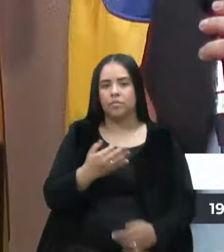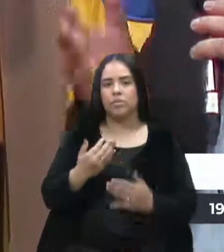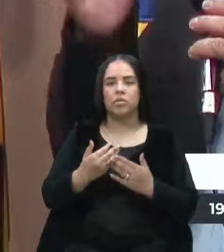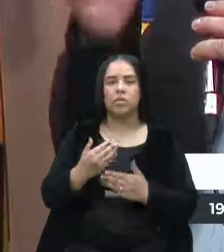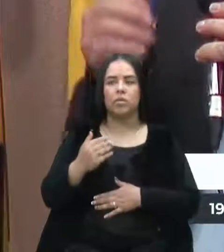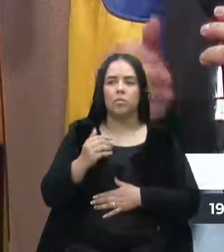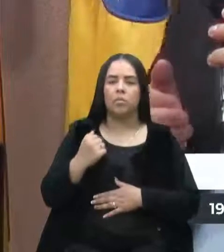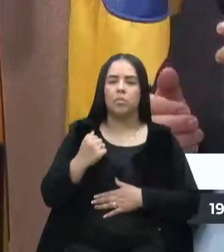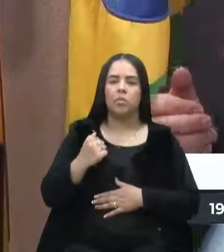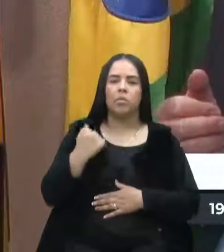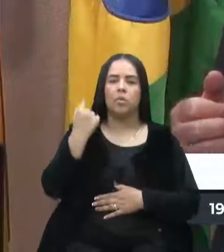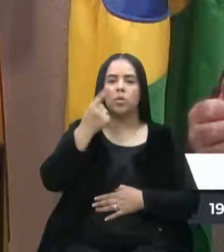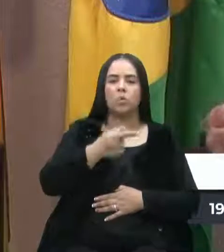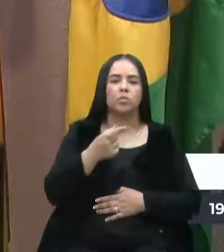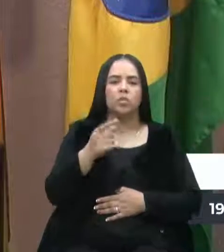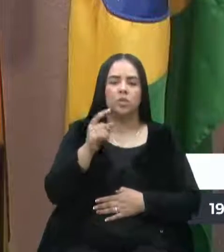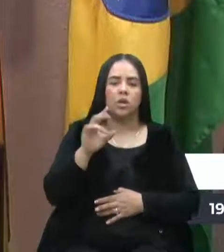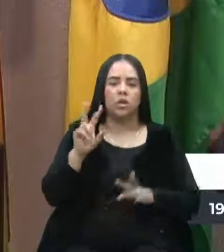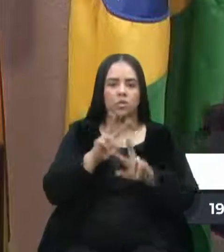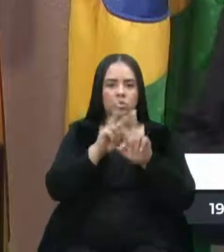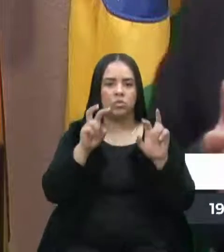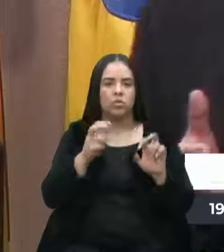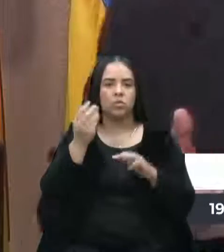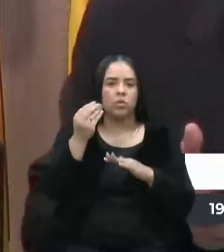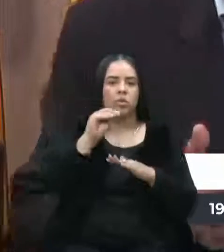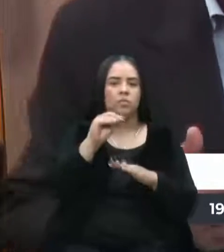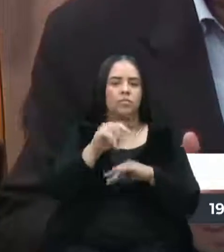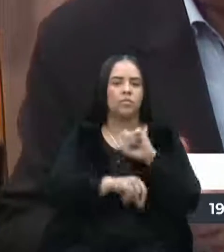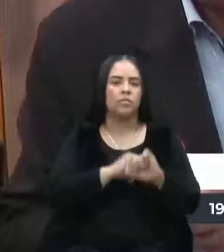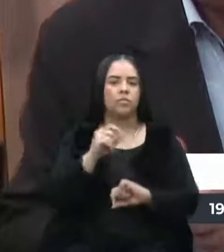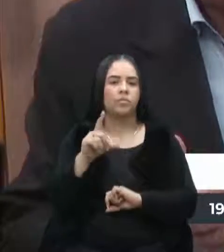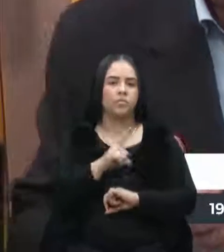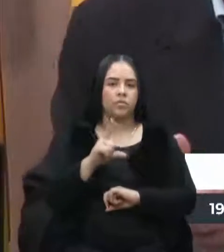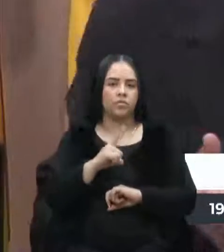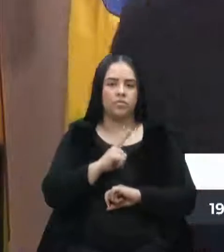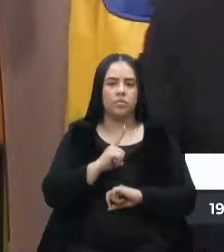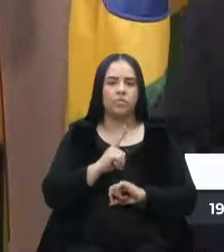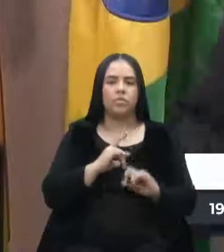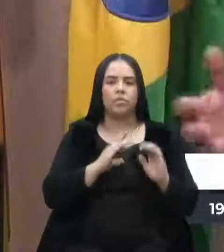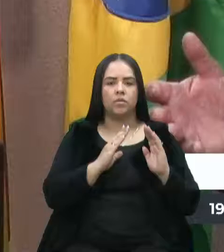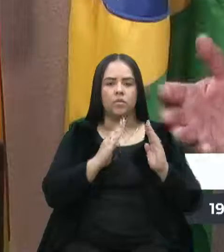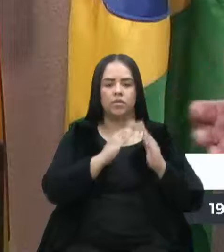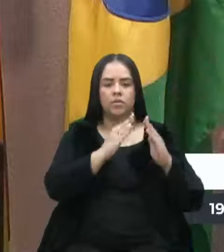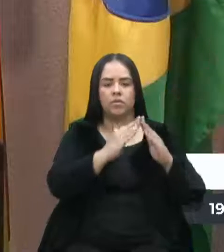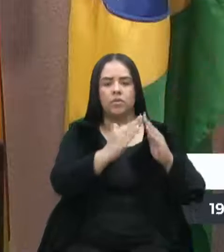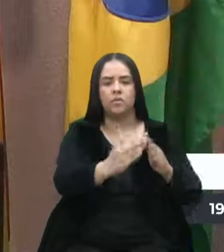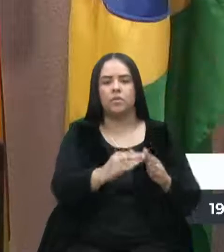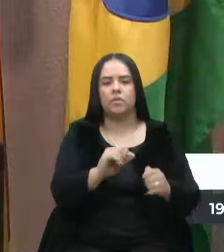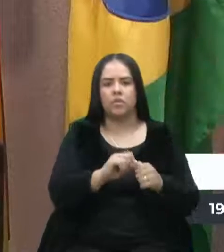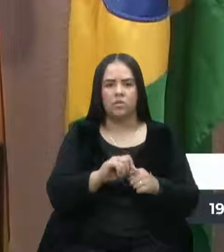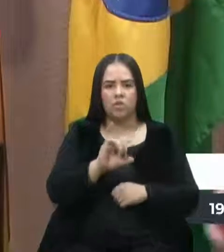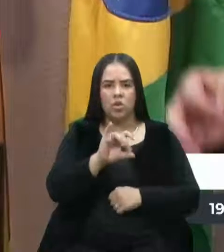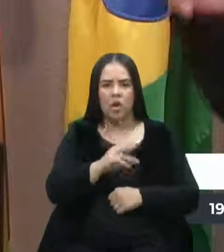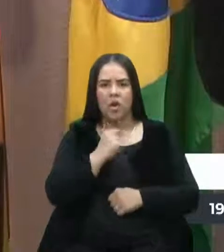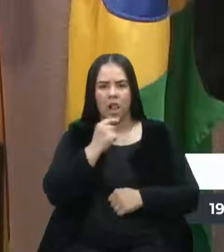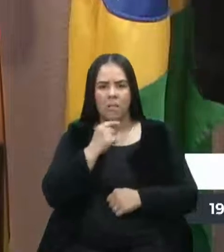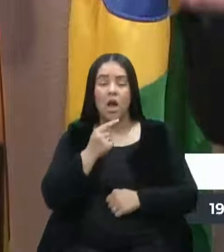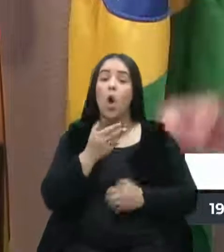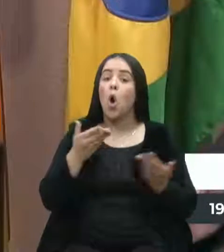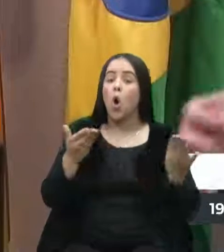assunto ali Pode colocar é aquilo captação está fazendo agora eu volto só critica habitação não não